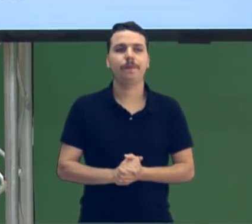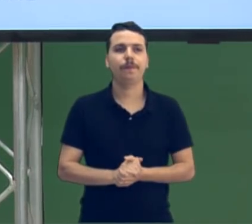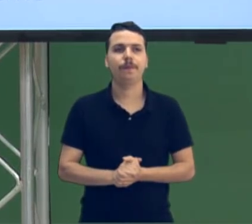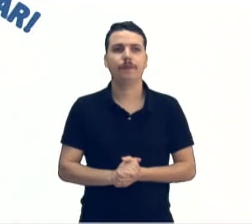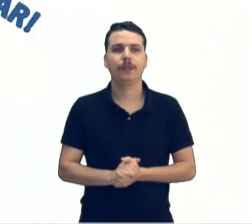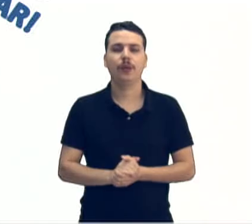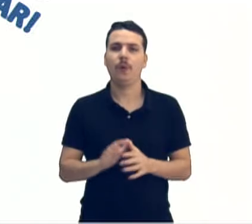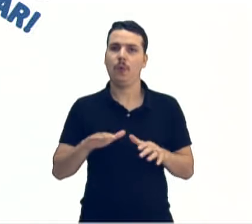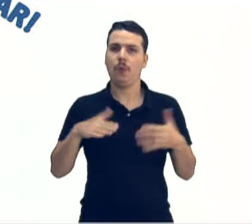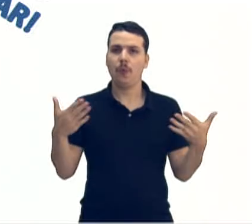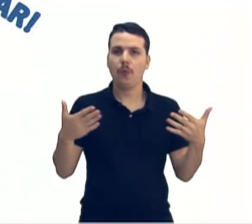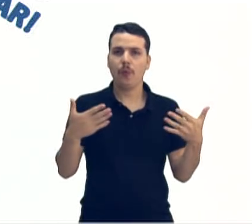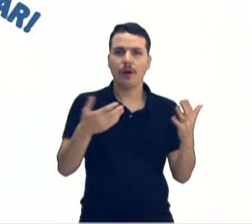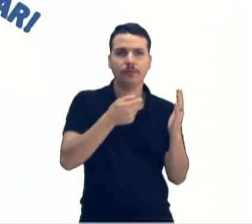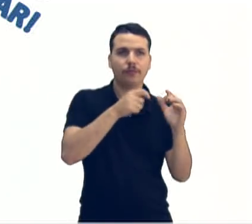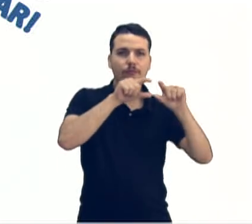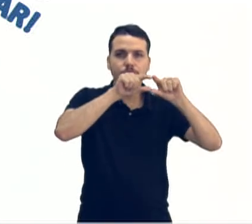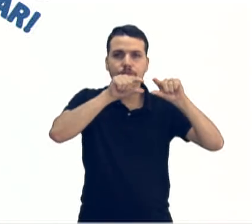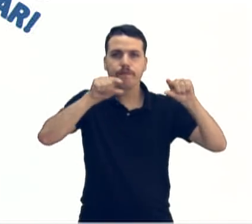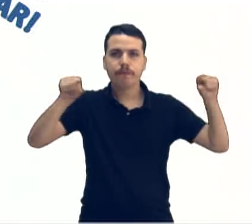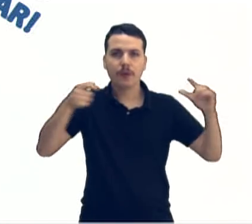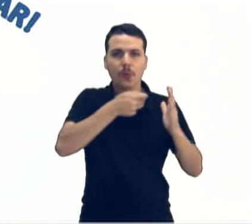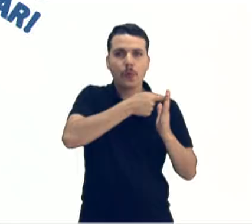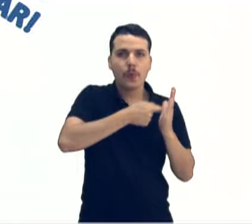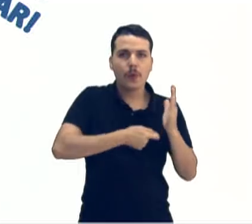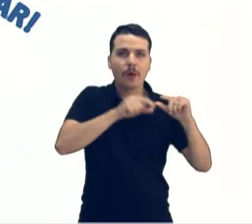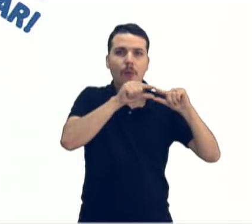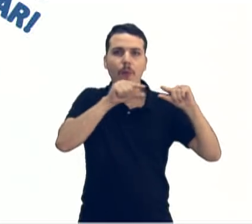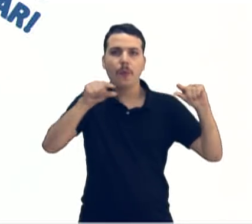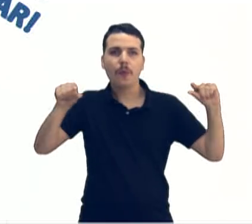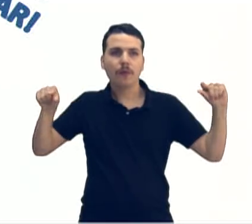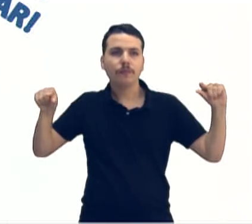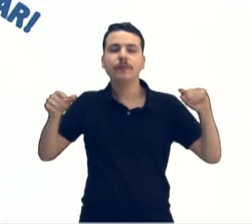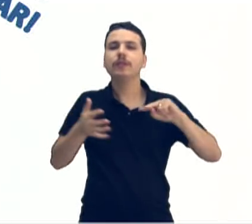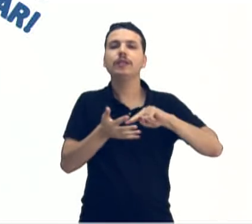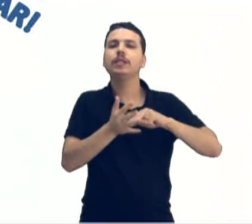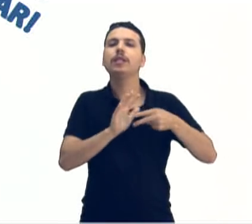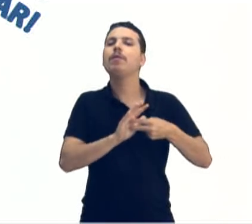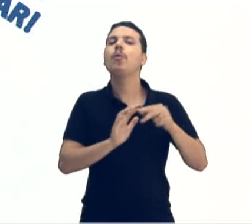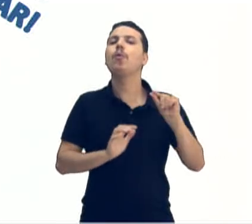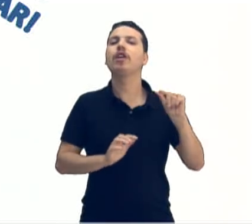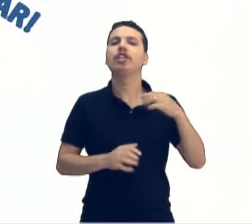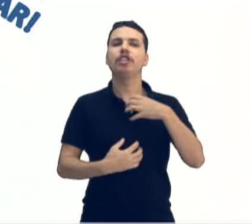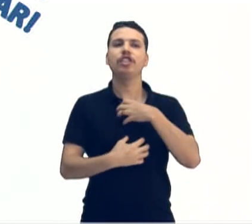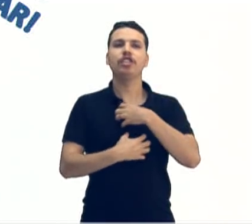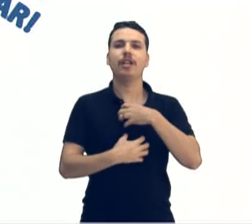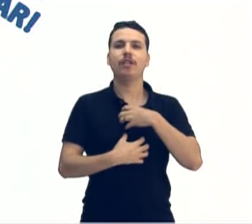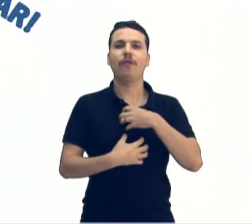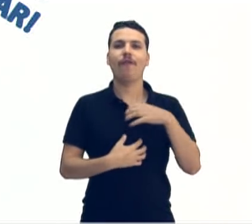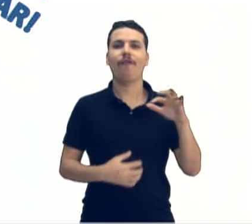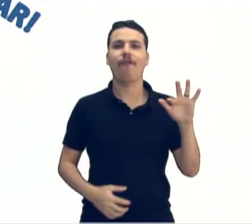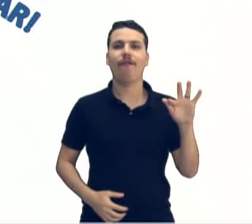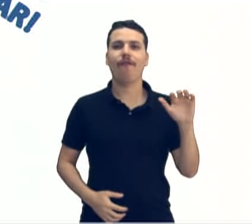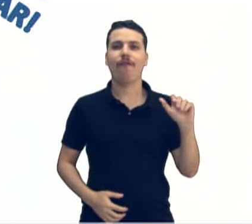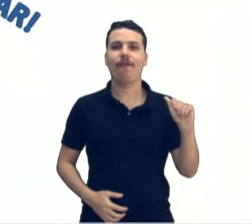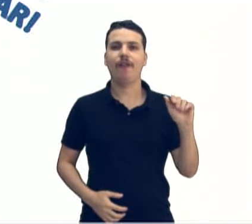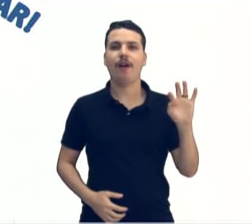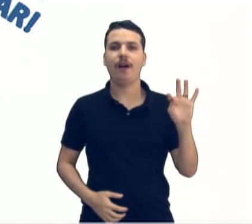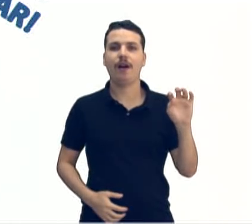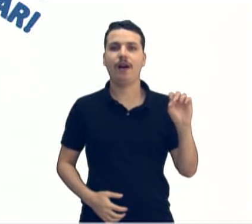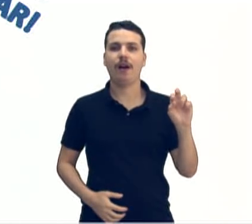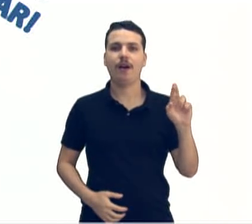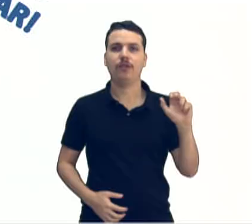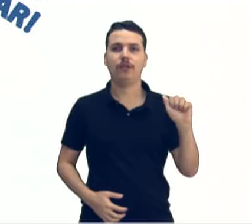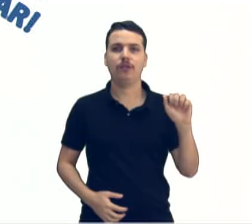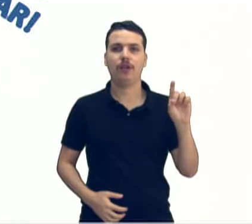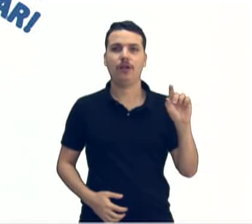Quando escrevemos dessa forma, tá? A gente está escrevendo na forma fatorada. Ou seja, eu estou